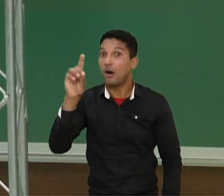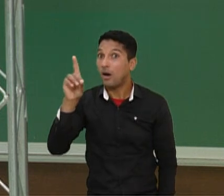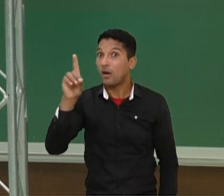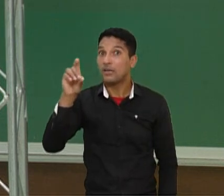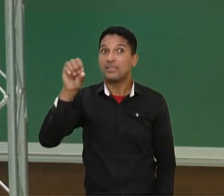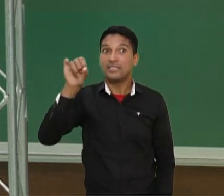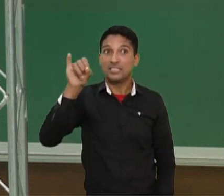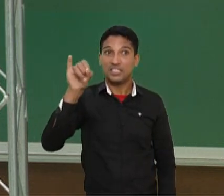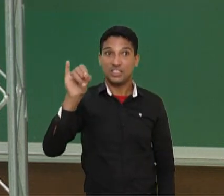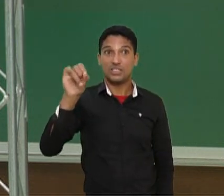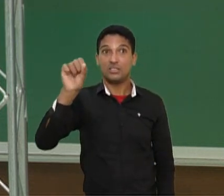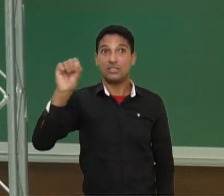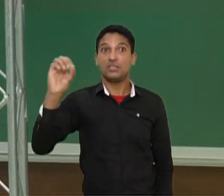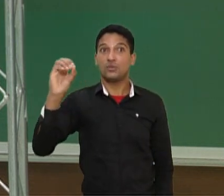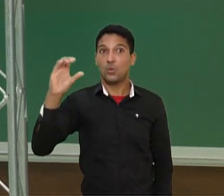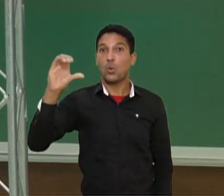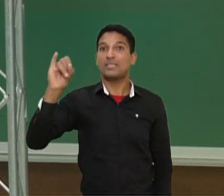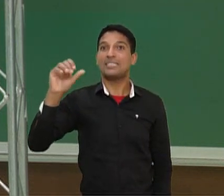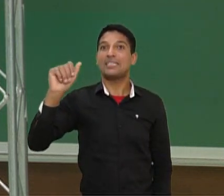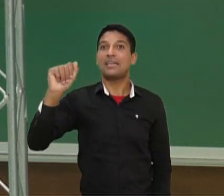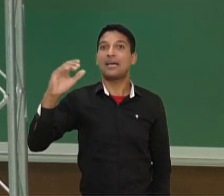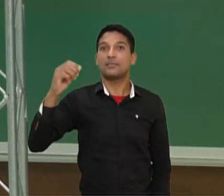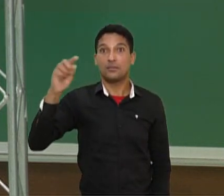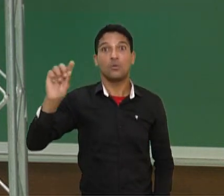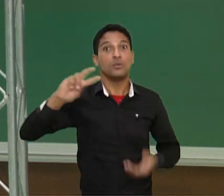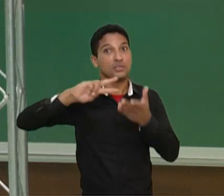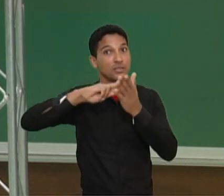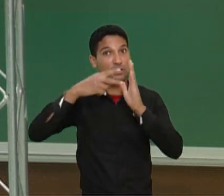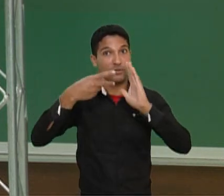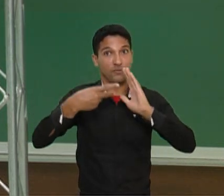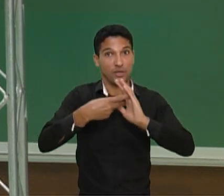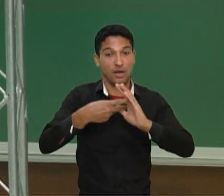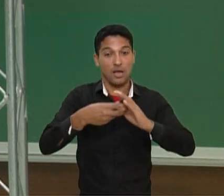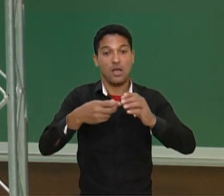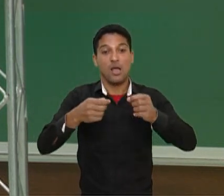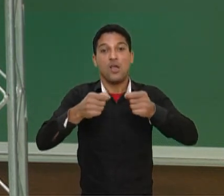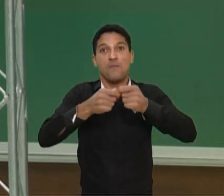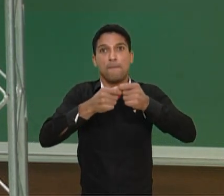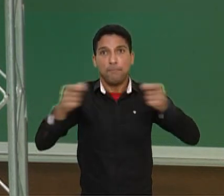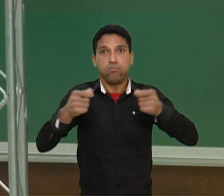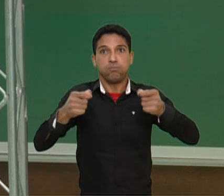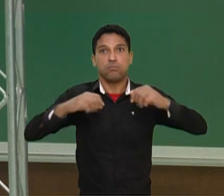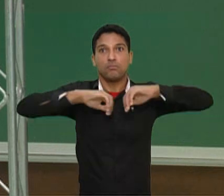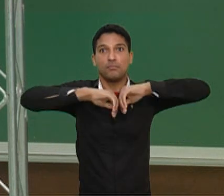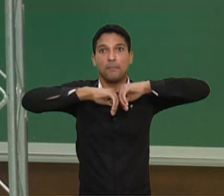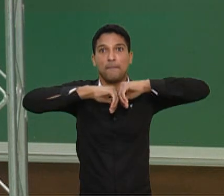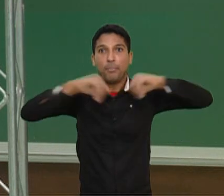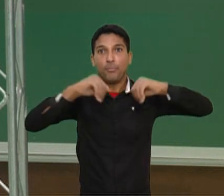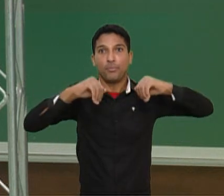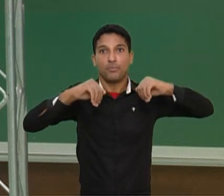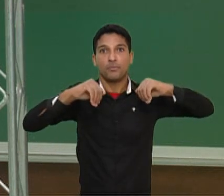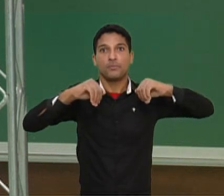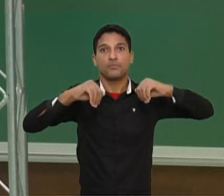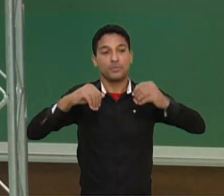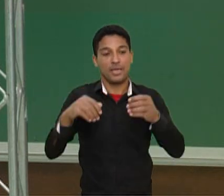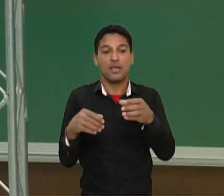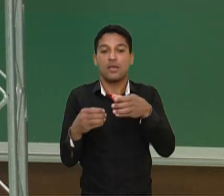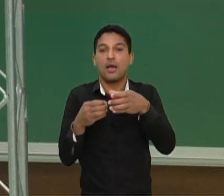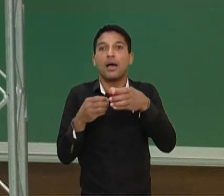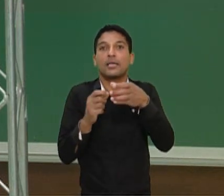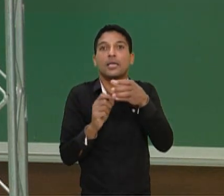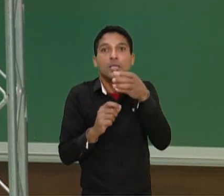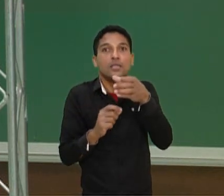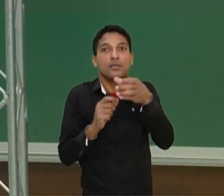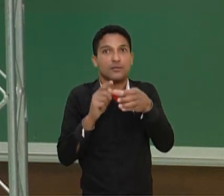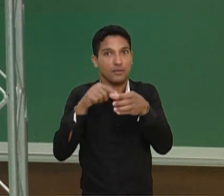os íons. Existe o cátion e existe o ânion, né? Então, a água, ele separa esses dois num fenômeno